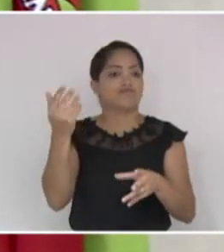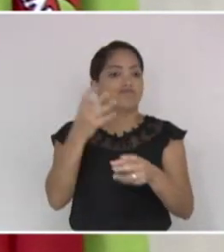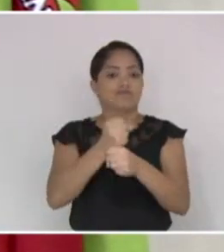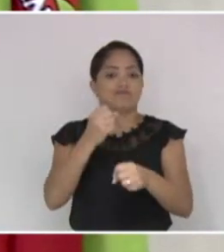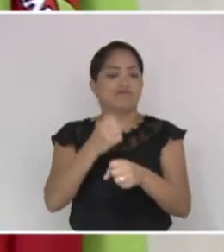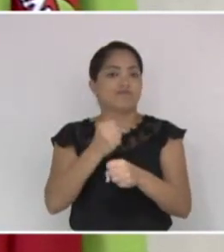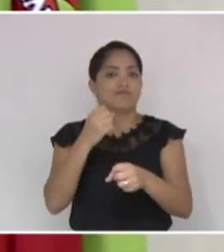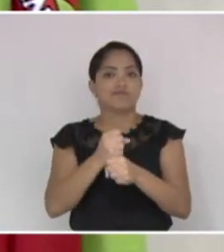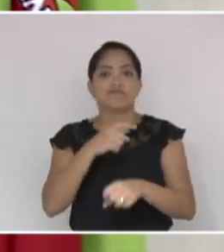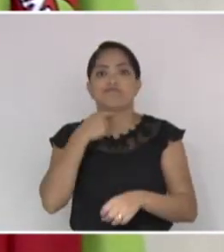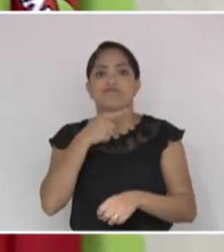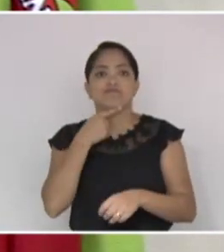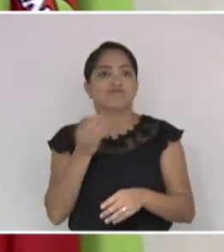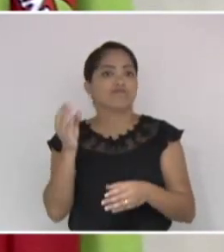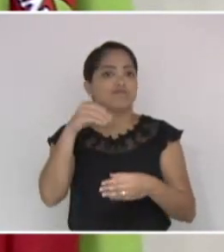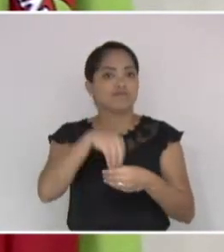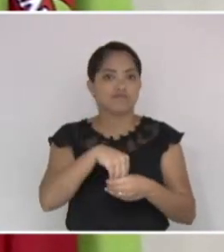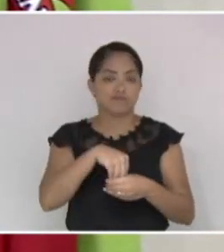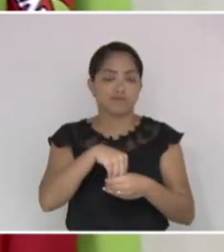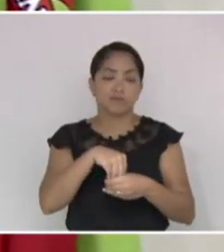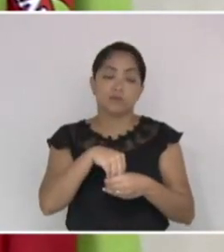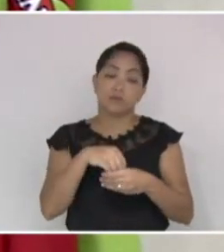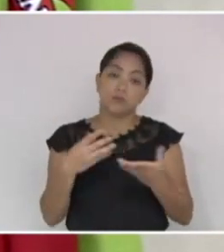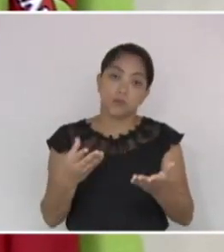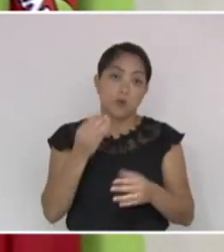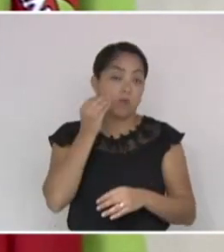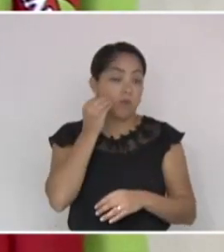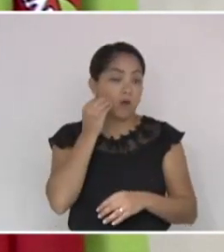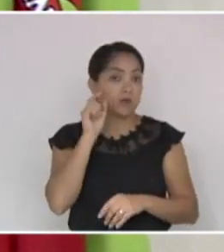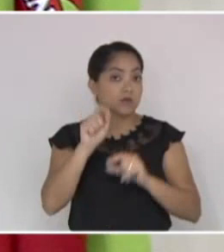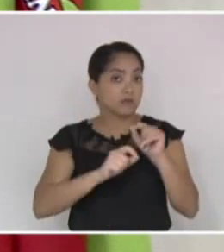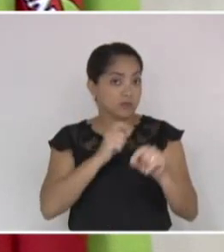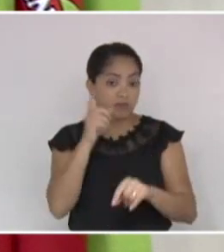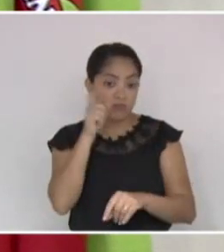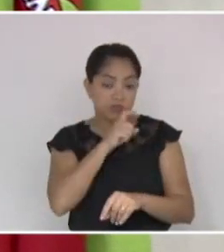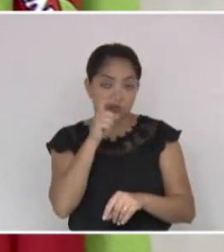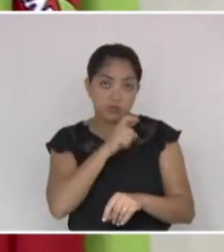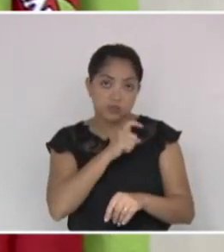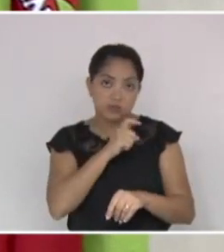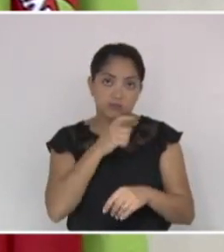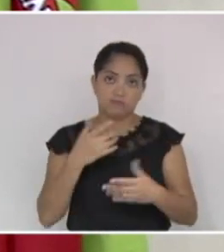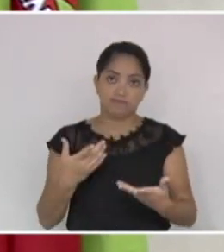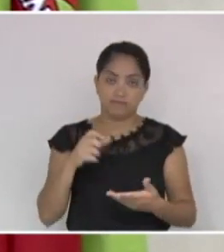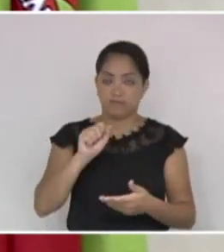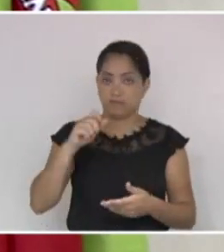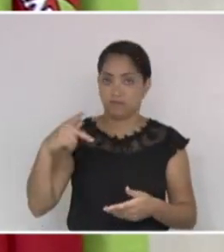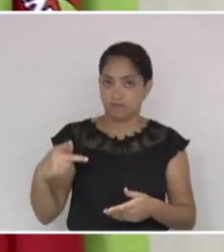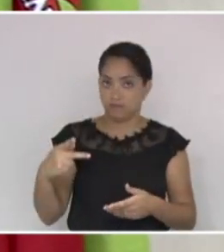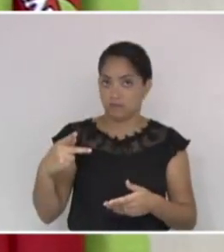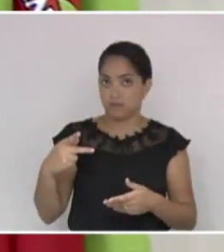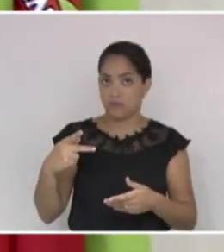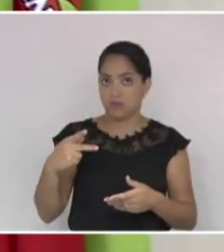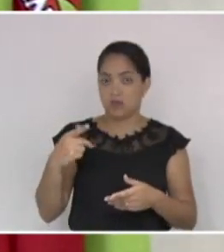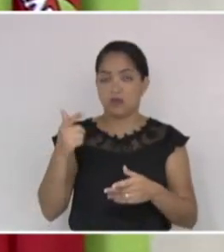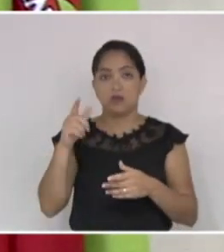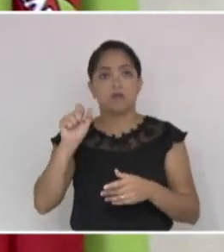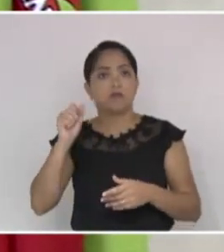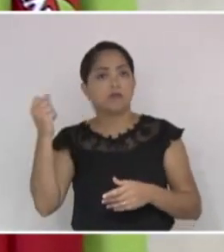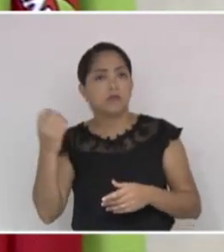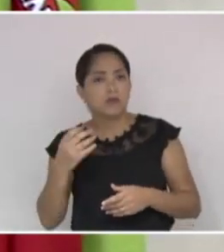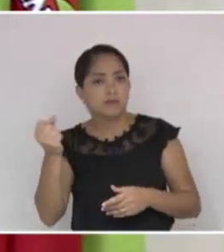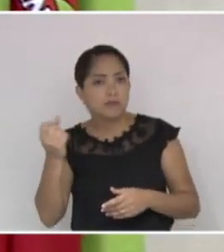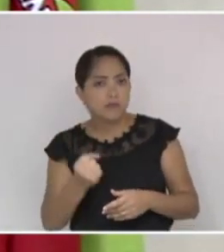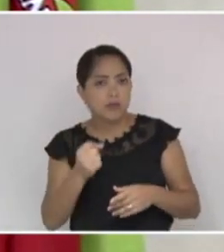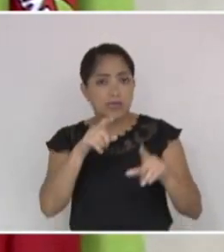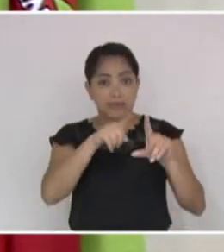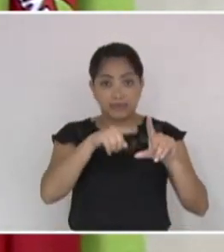demonstrar que ela é mentirosa. A Previdência Social, senhores, não é deficitária, ao contrário. Dados divulgados